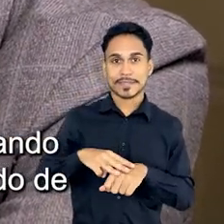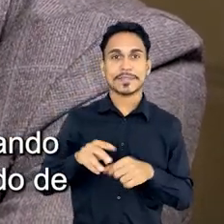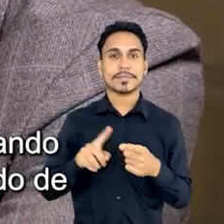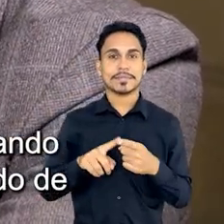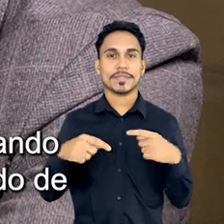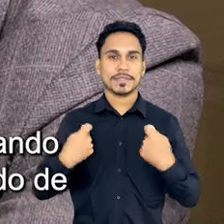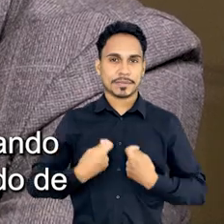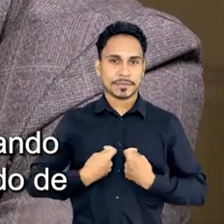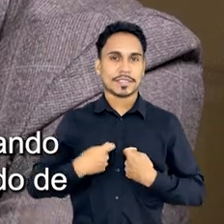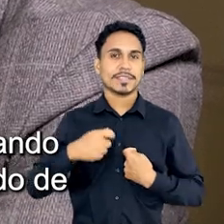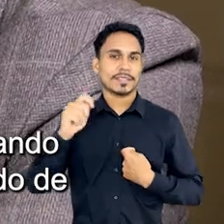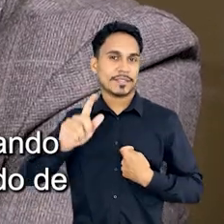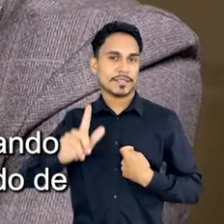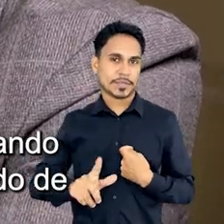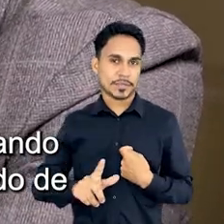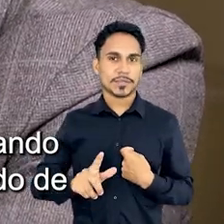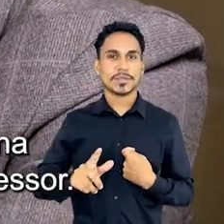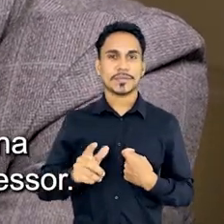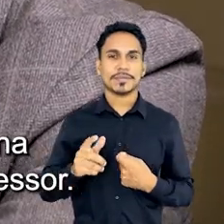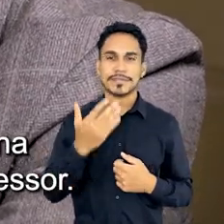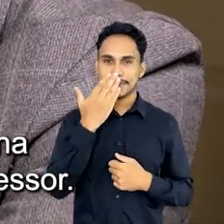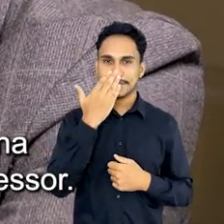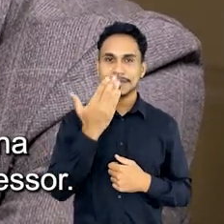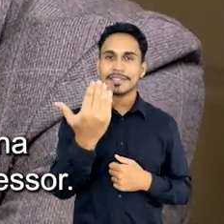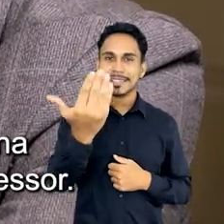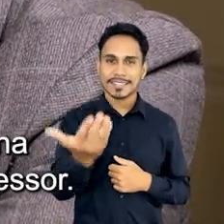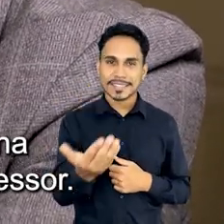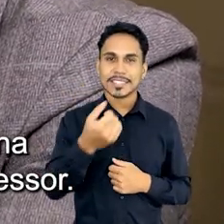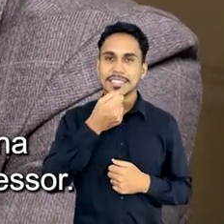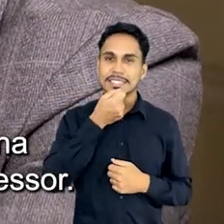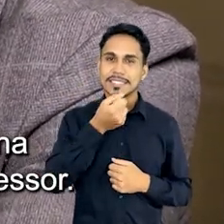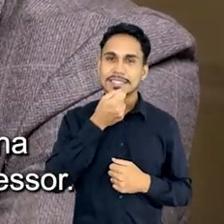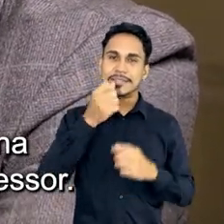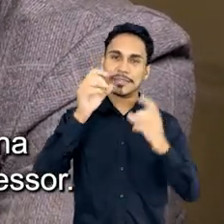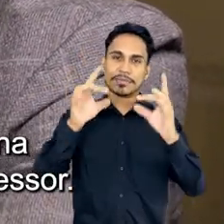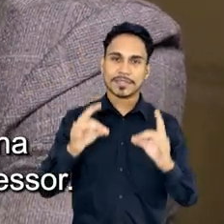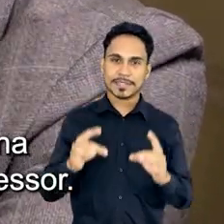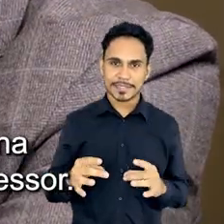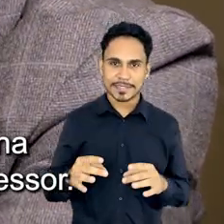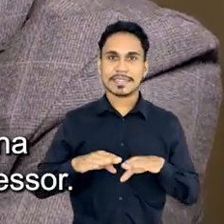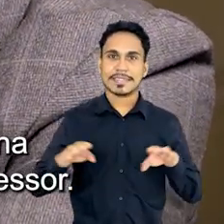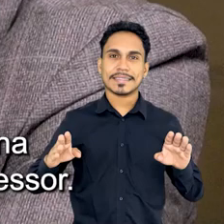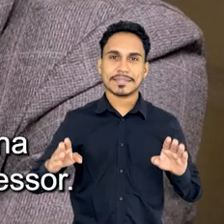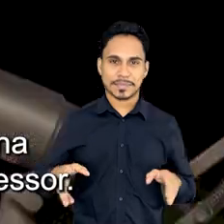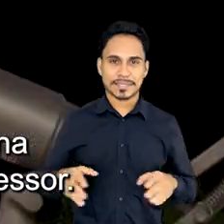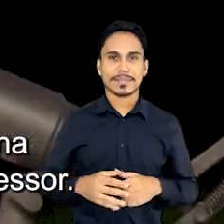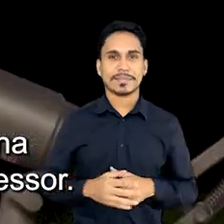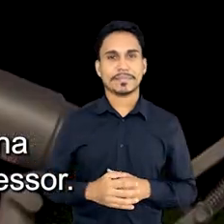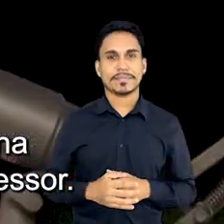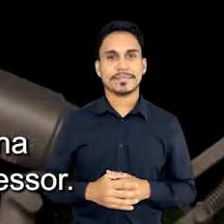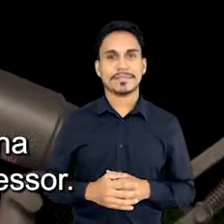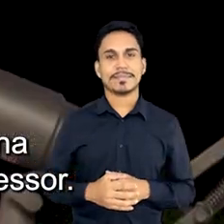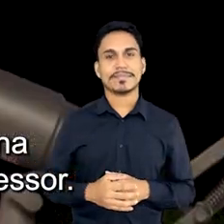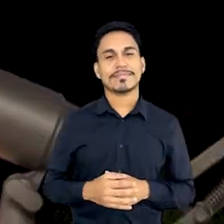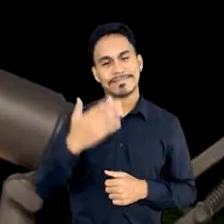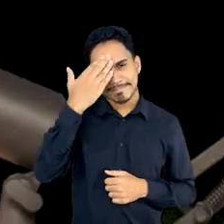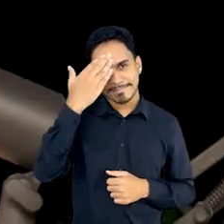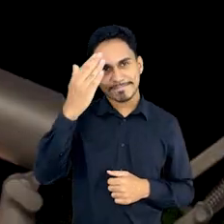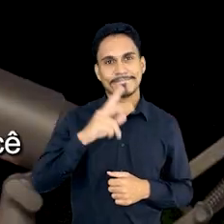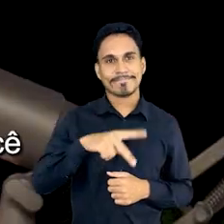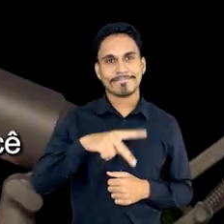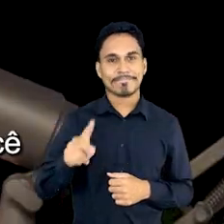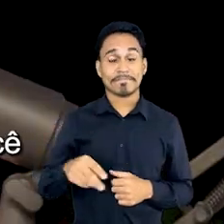Azul xadrez uma camisa azul sentado de frente pra nossa querida jornalista no fundo da mesa que ela Desc perfeito Obrigada